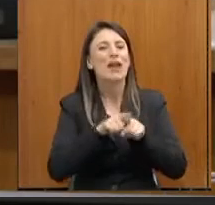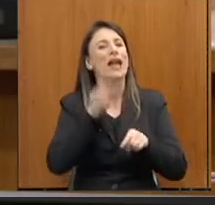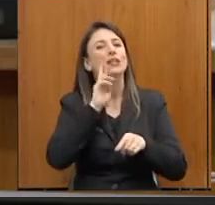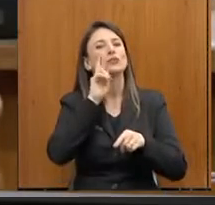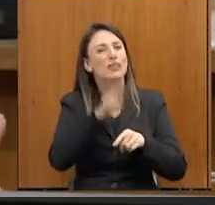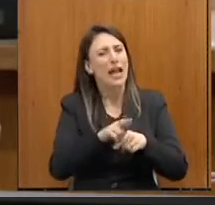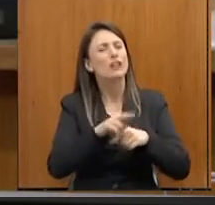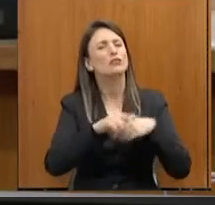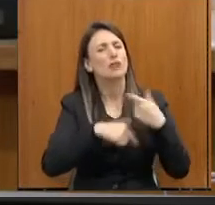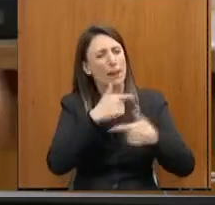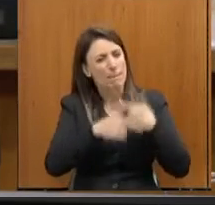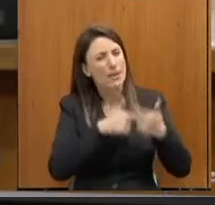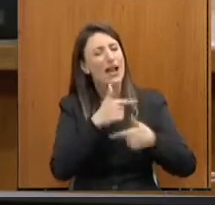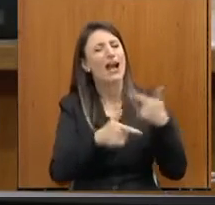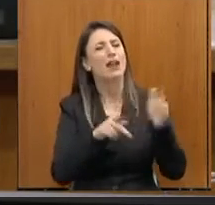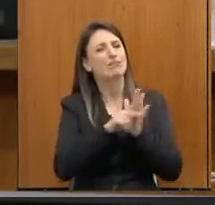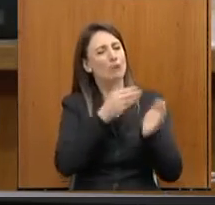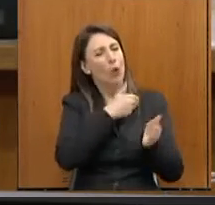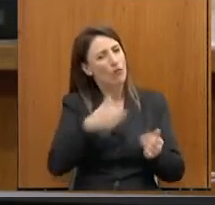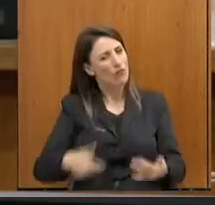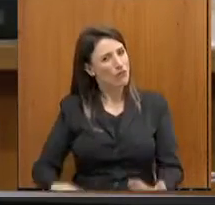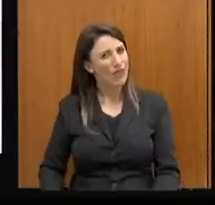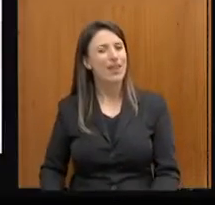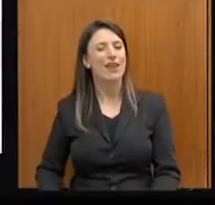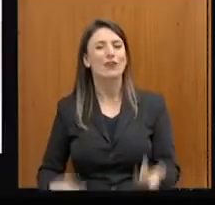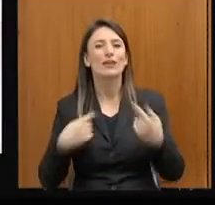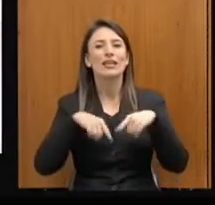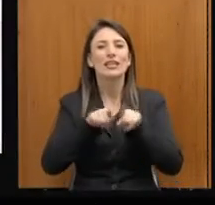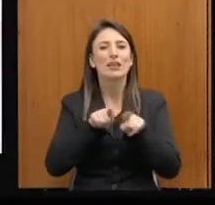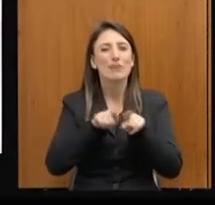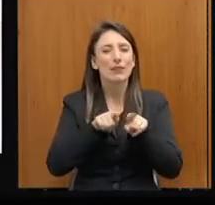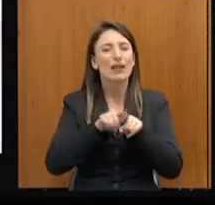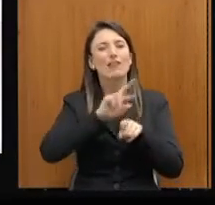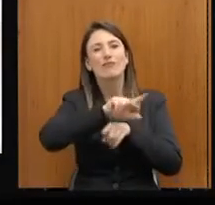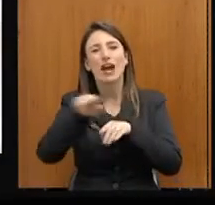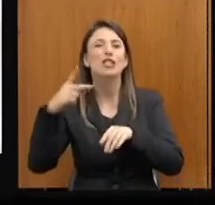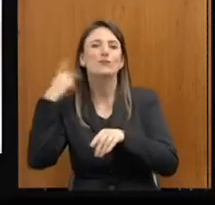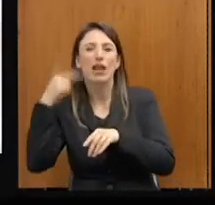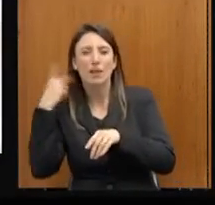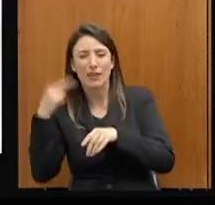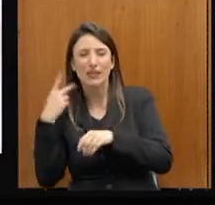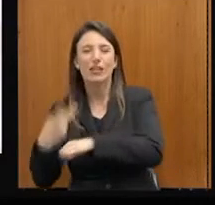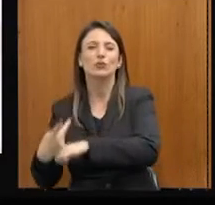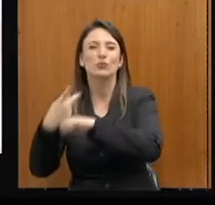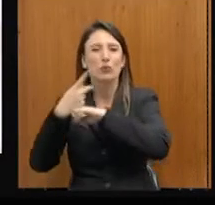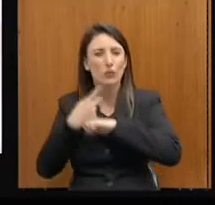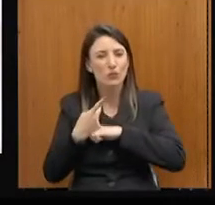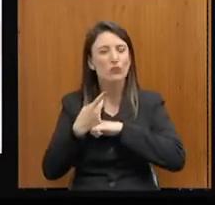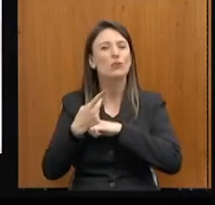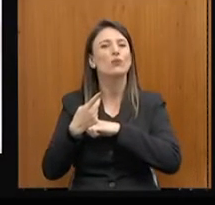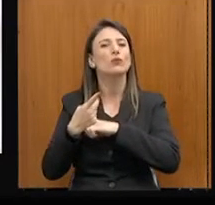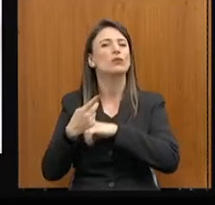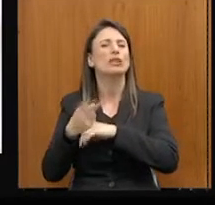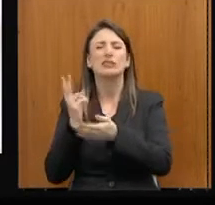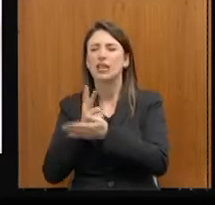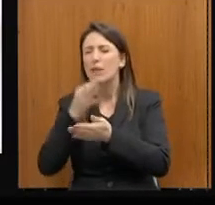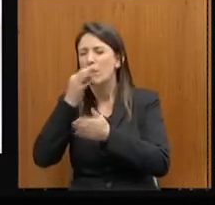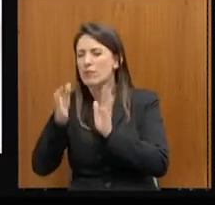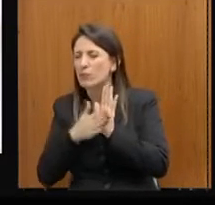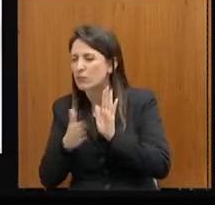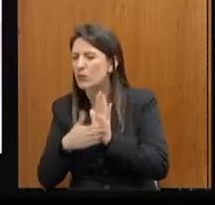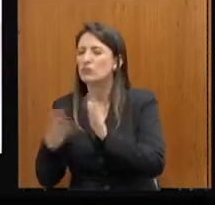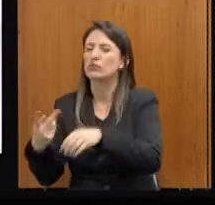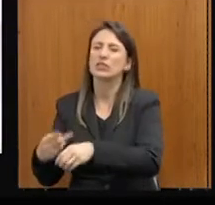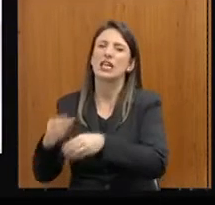de proatividade do governo e diversos parlamentares que nos procuram trazendo investimentos